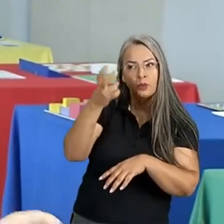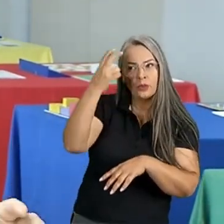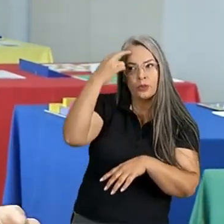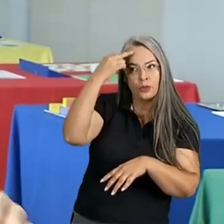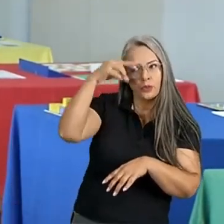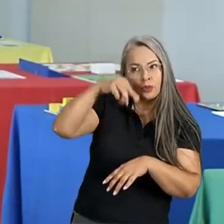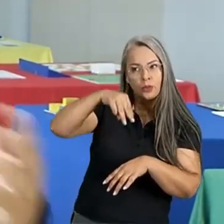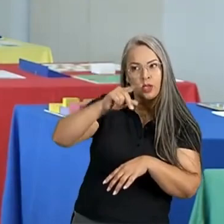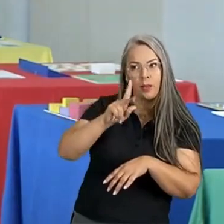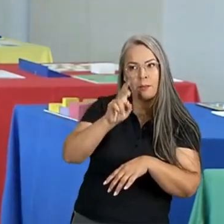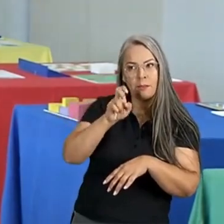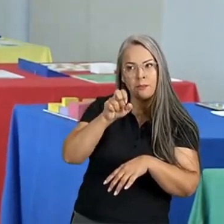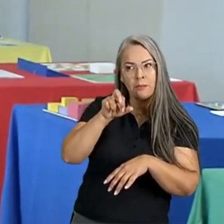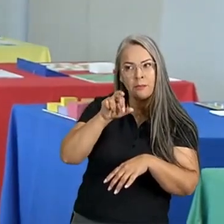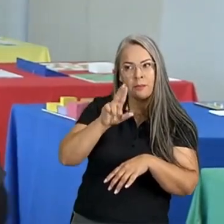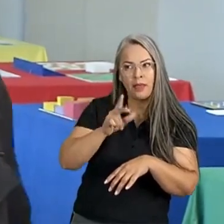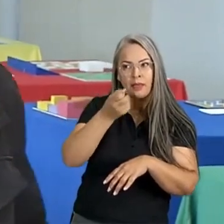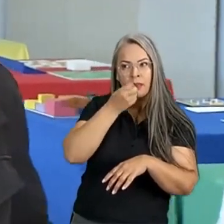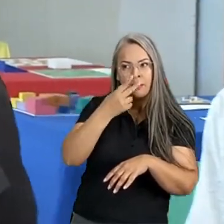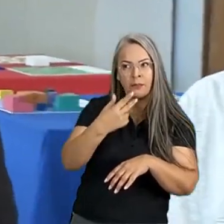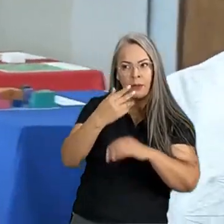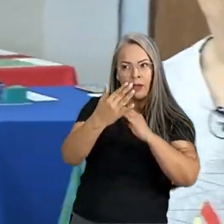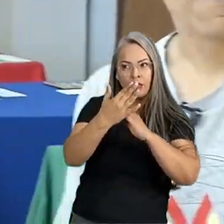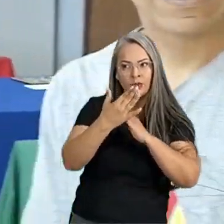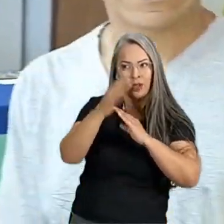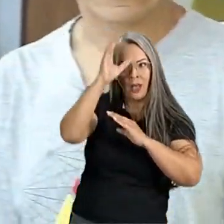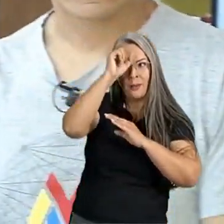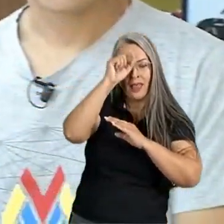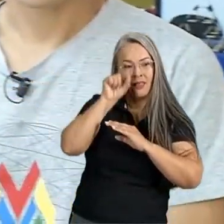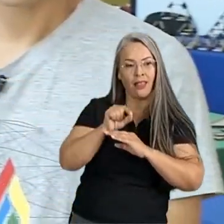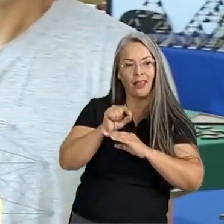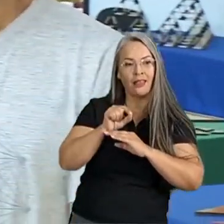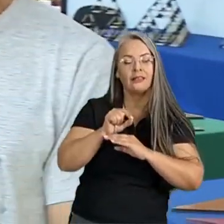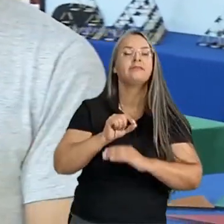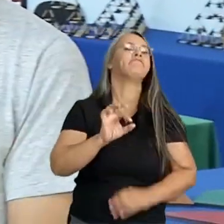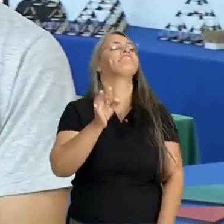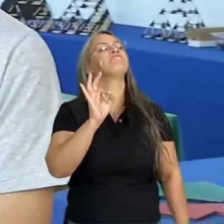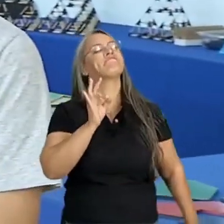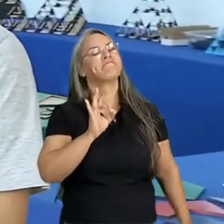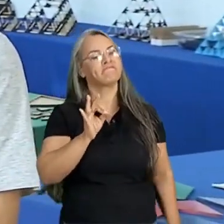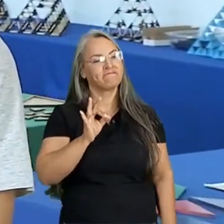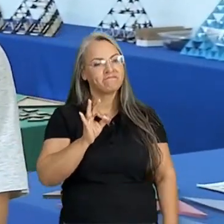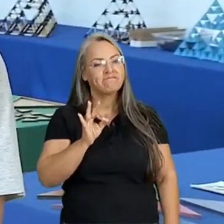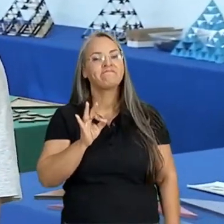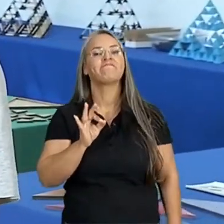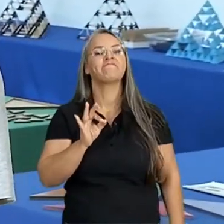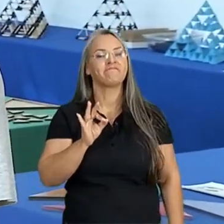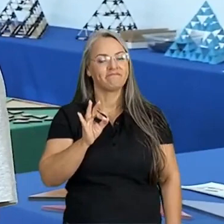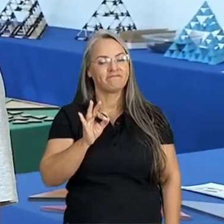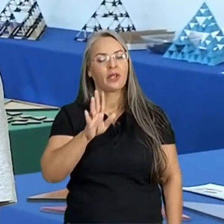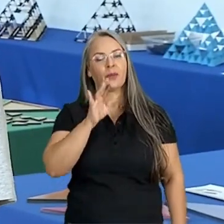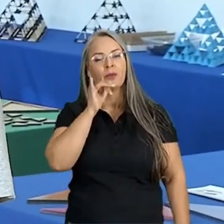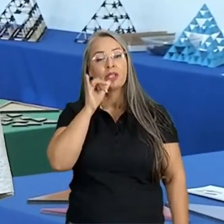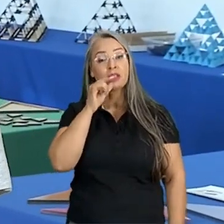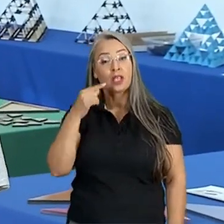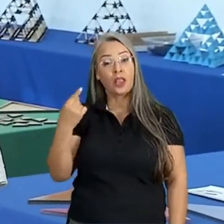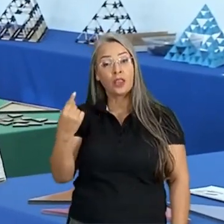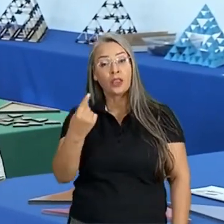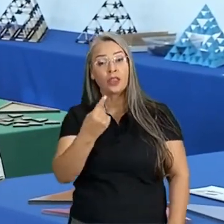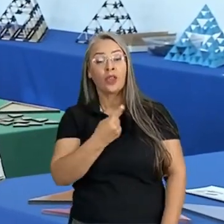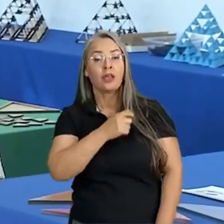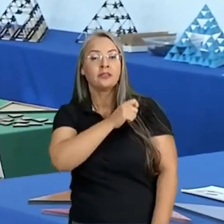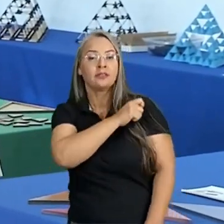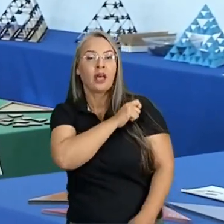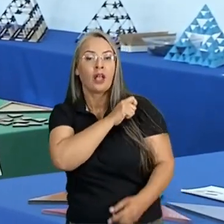vezes é tão difícil é meio mitológica né Eu acho que não sou os alunos meus professores